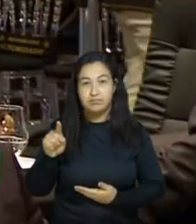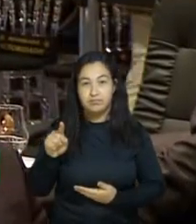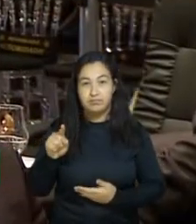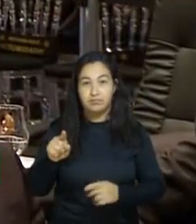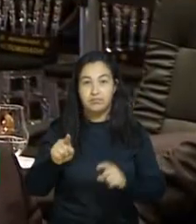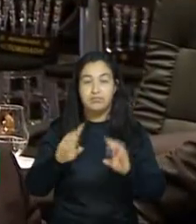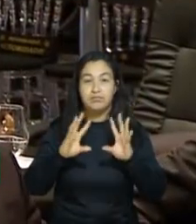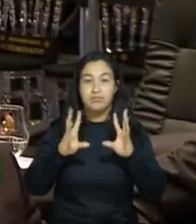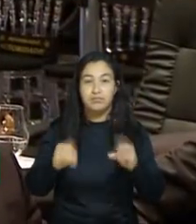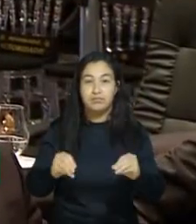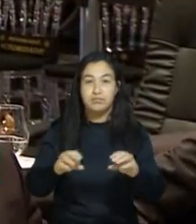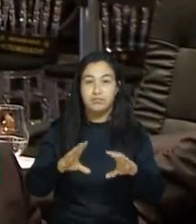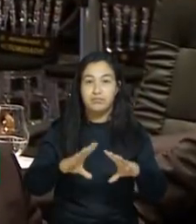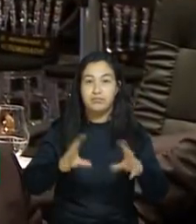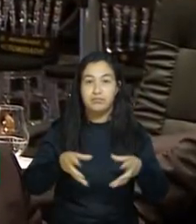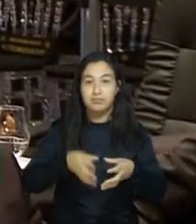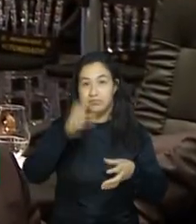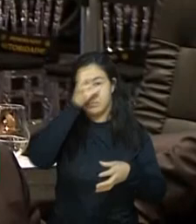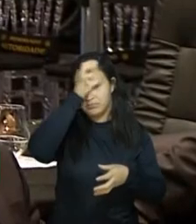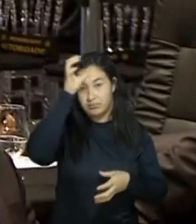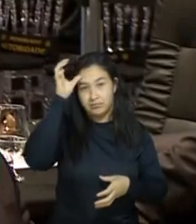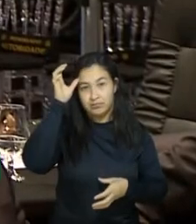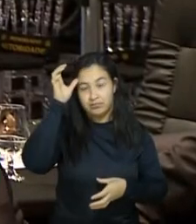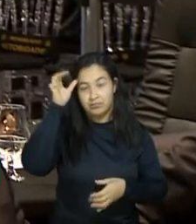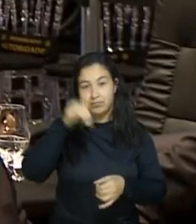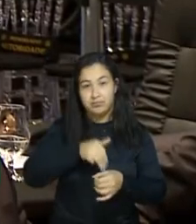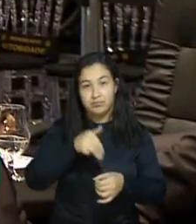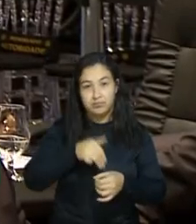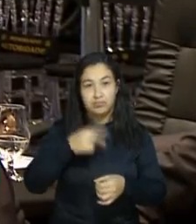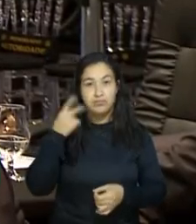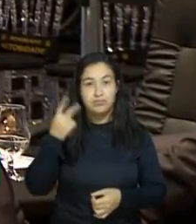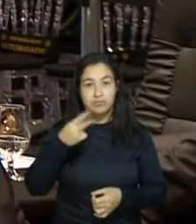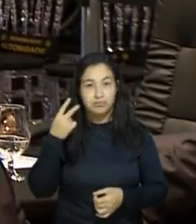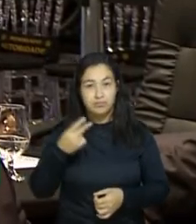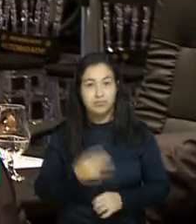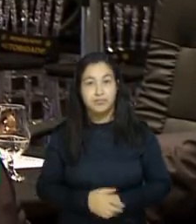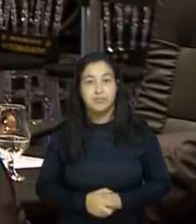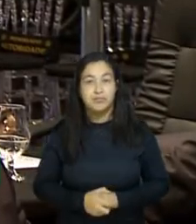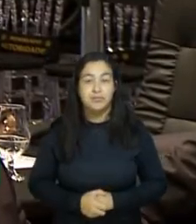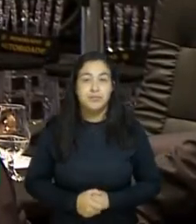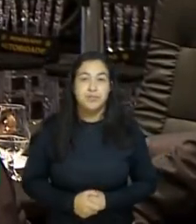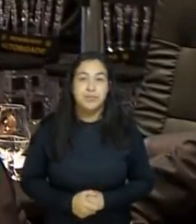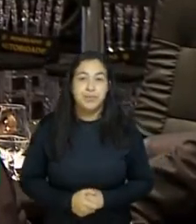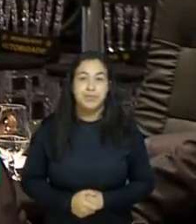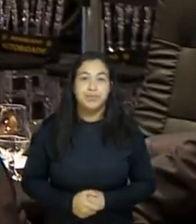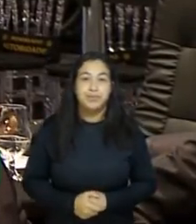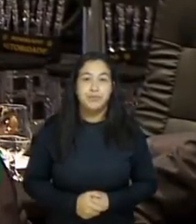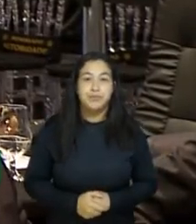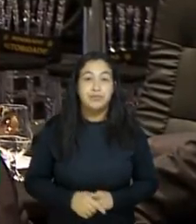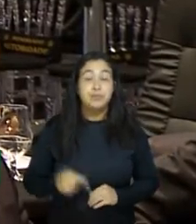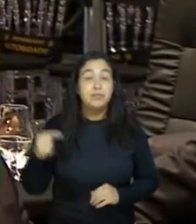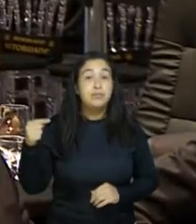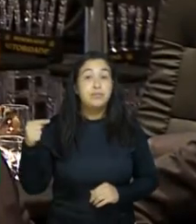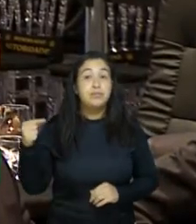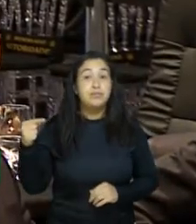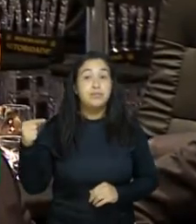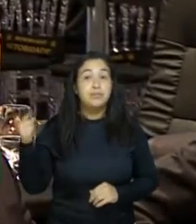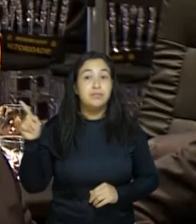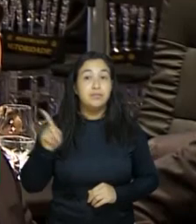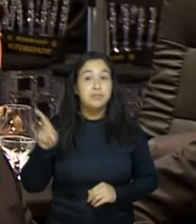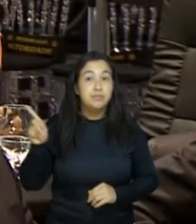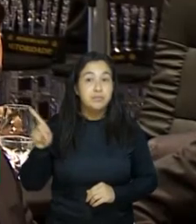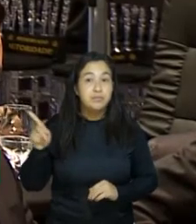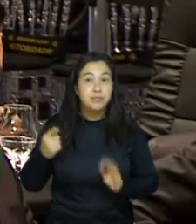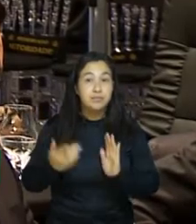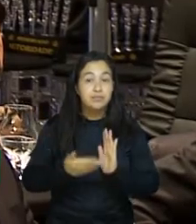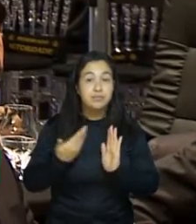toda a Câmara Municipal de Vereadores de Ascurra, que se faz presentes. E fruto desse livro, dessa obra, Gabriel Dalmolin, há todo